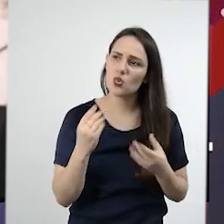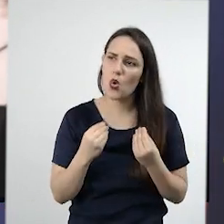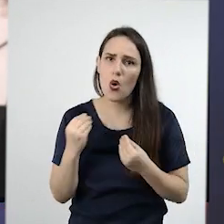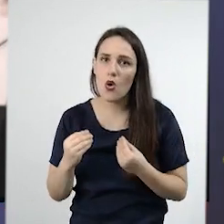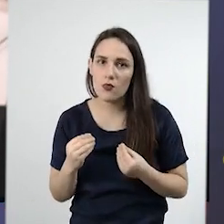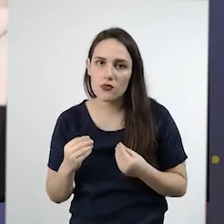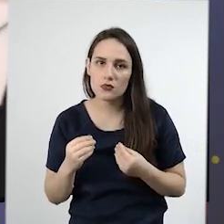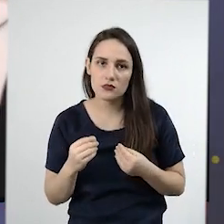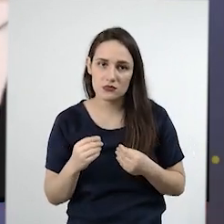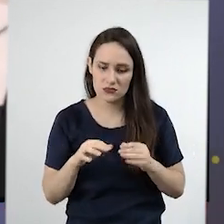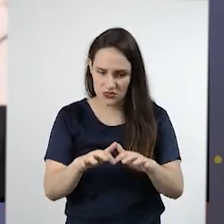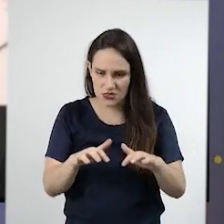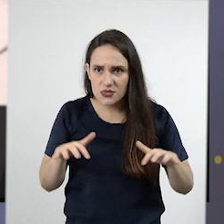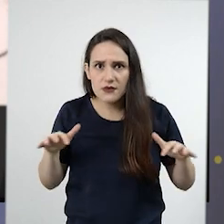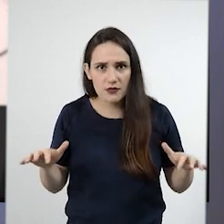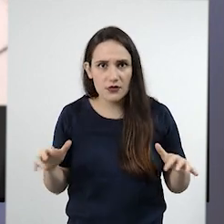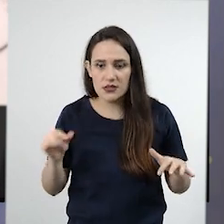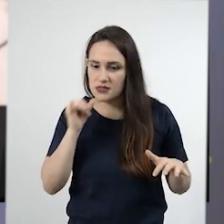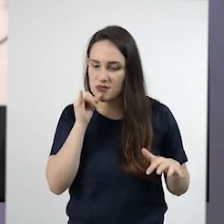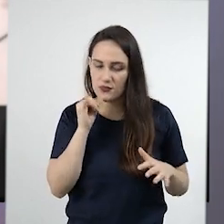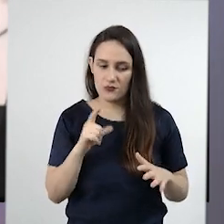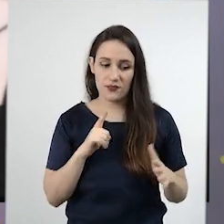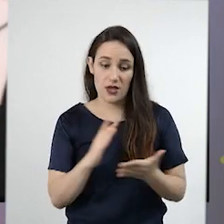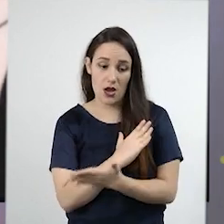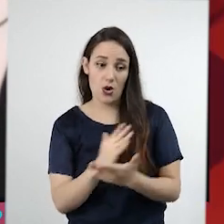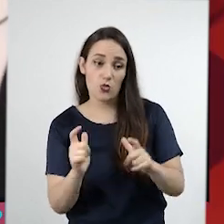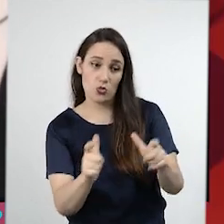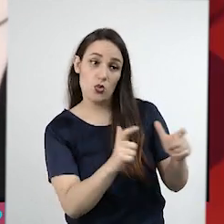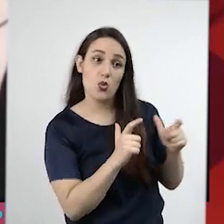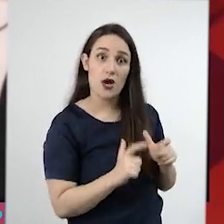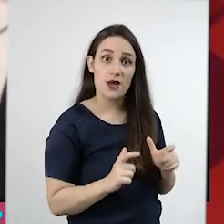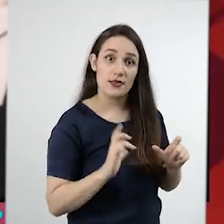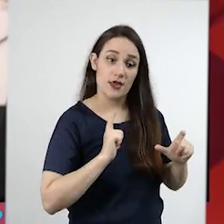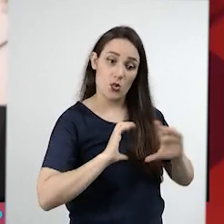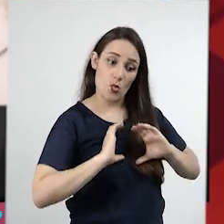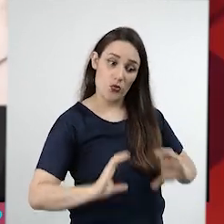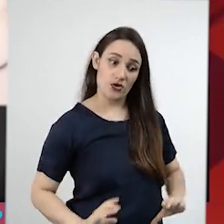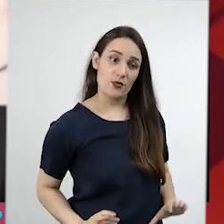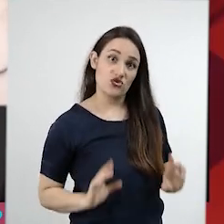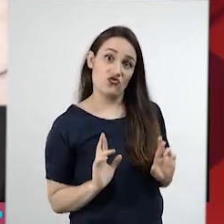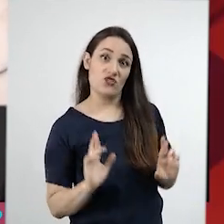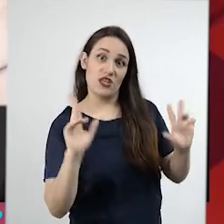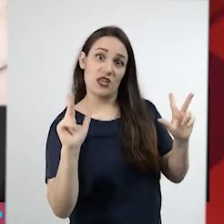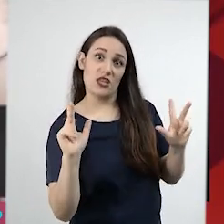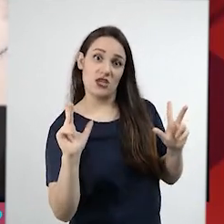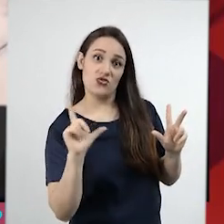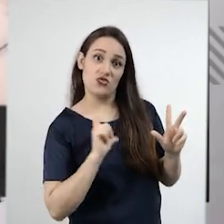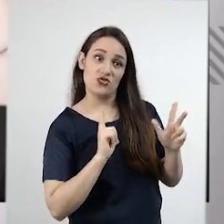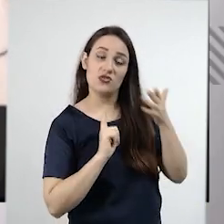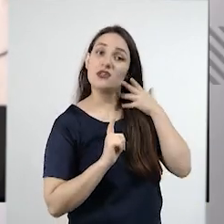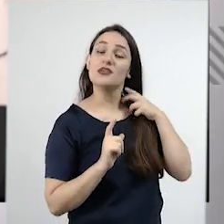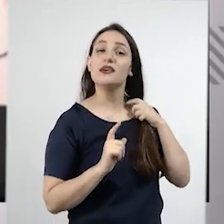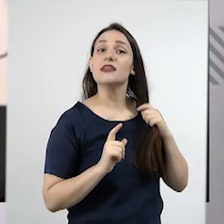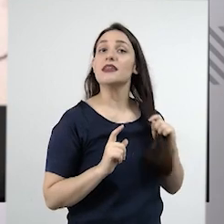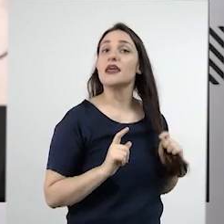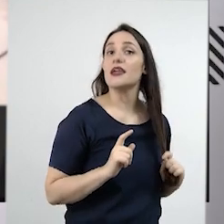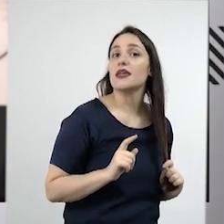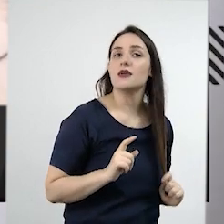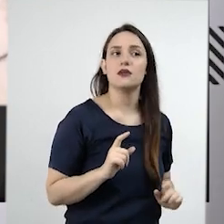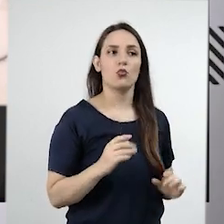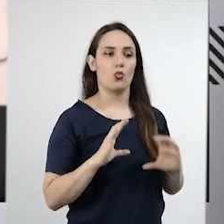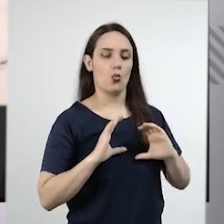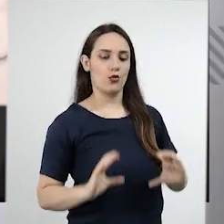diferentes a gente se porta de maneira diferente, a gente tem possibilidade de ter esse acesso sensorial para poder mudar o